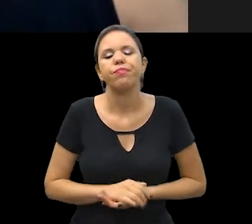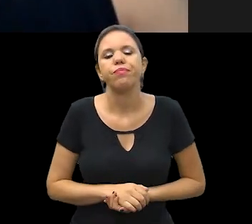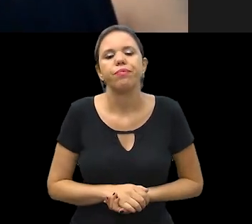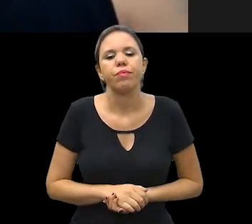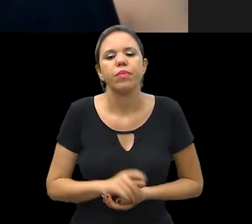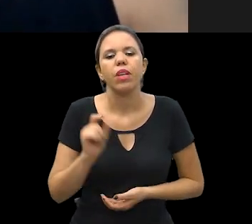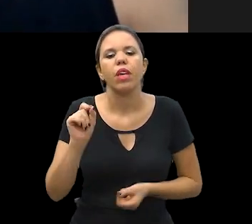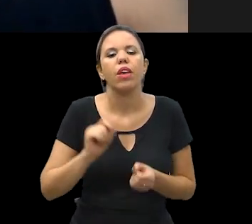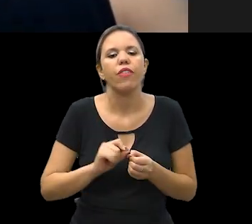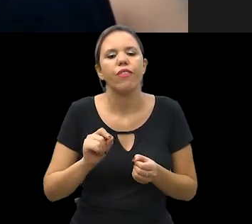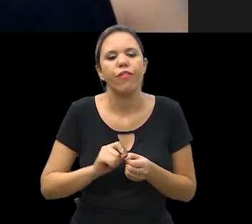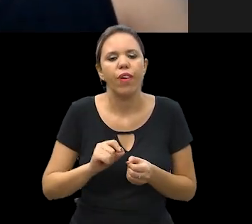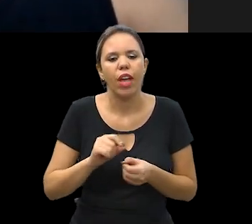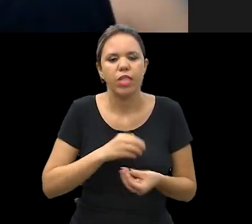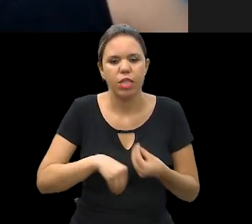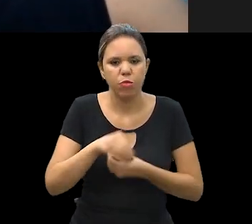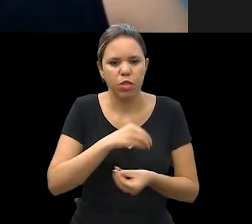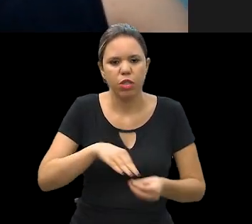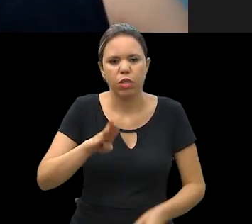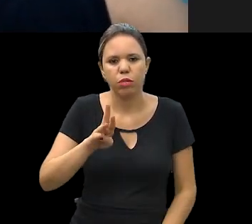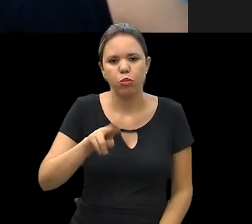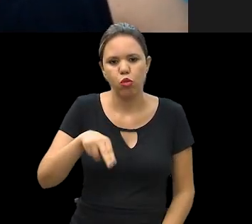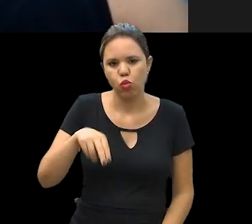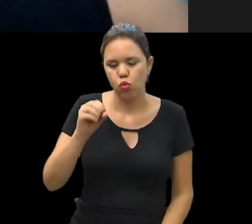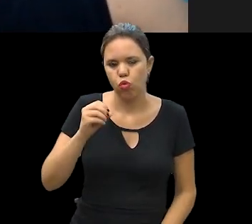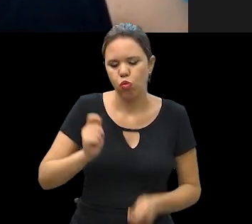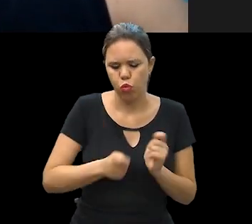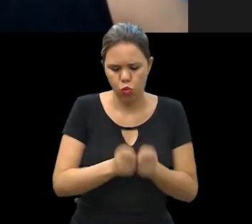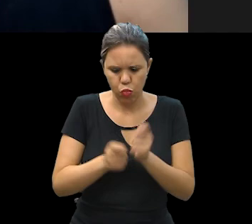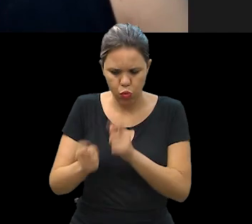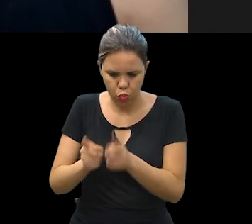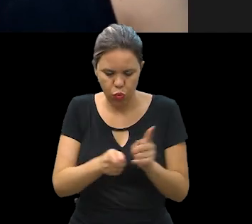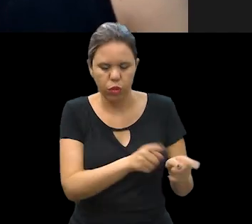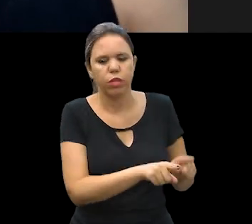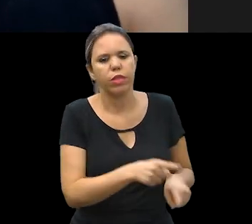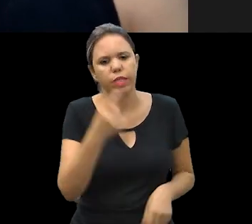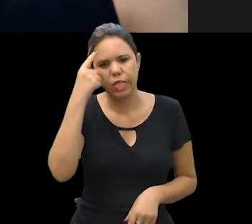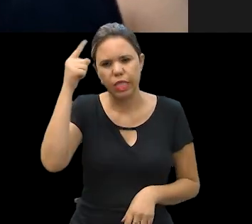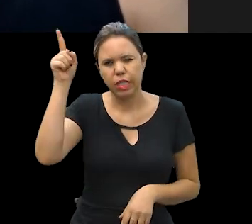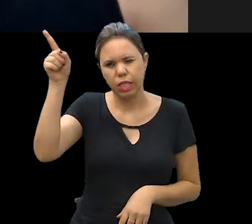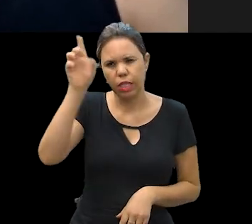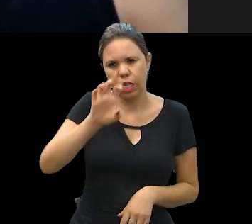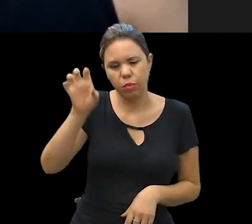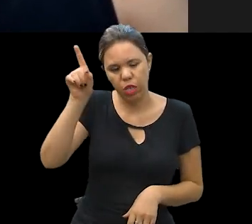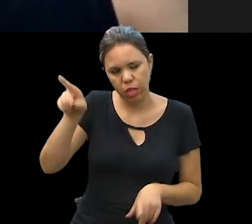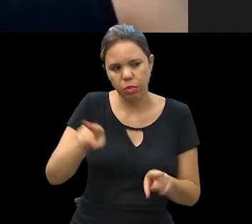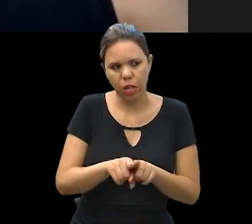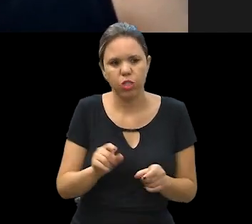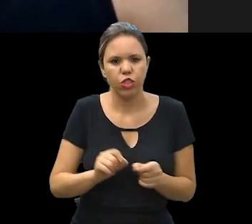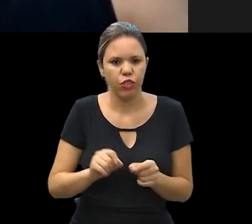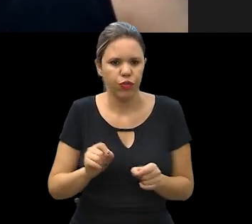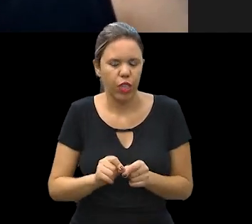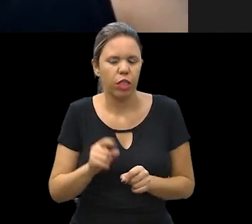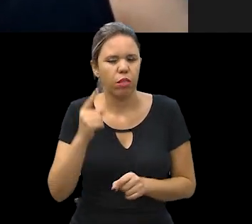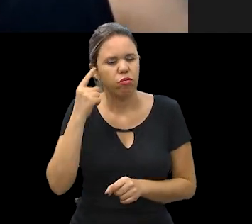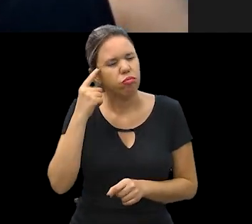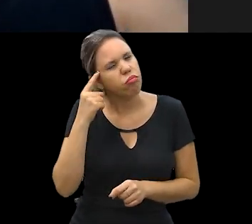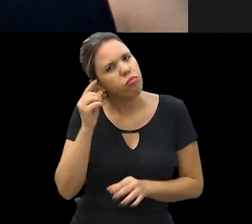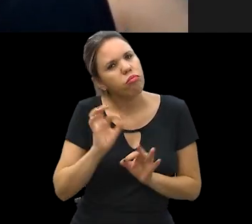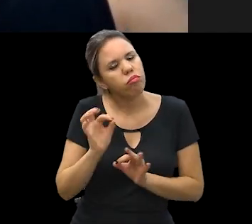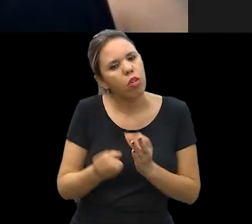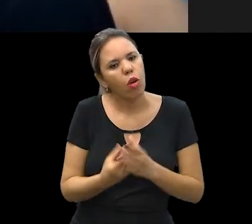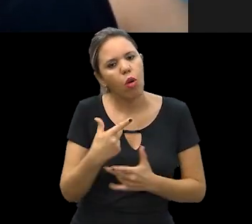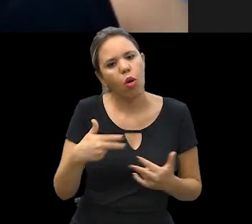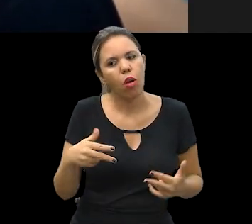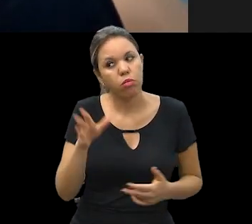Exatamente. Quem fez essa versão foi o Bruno, né? O nosso baterista. Ele teve essa ideia também lá na turnê europeia que a gente fez,